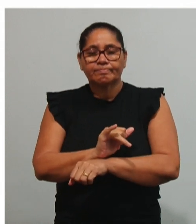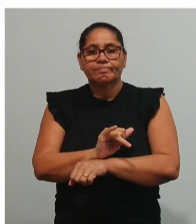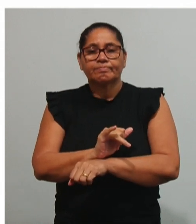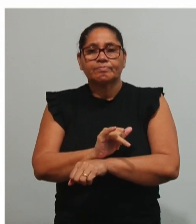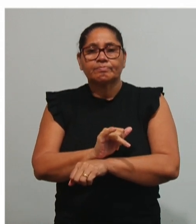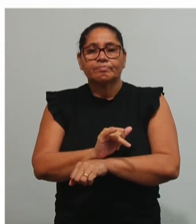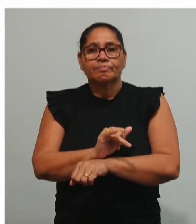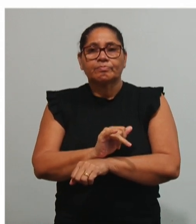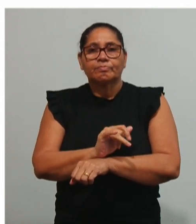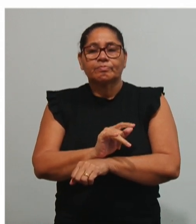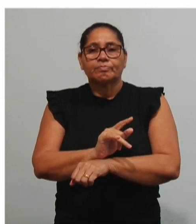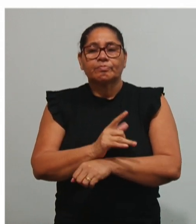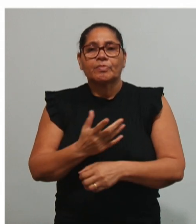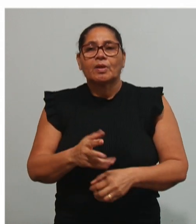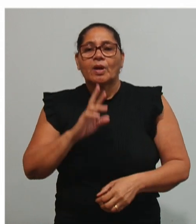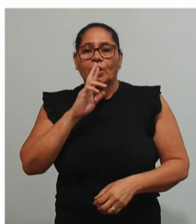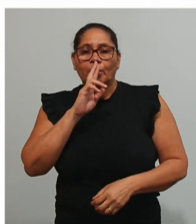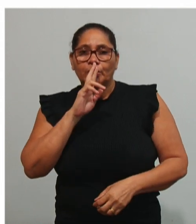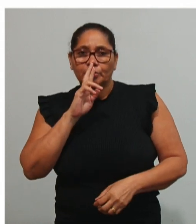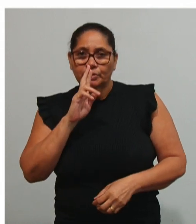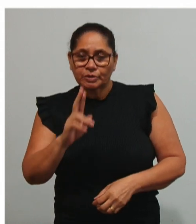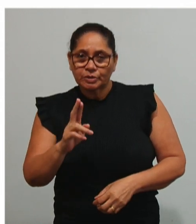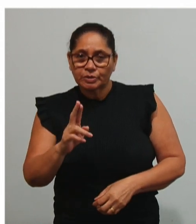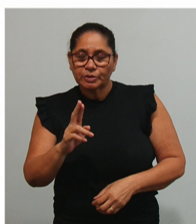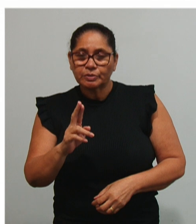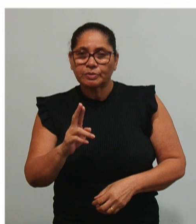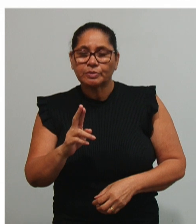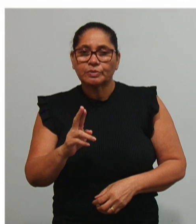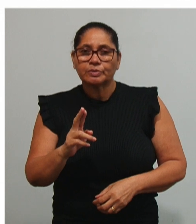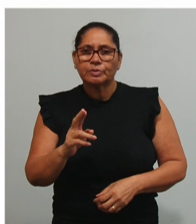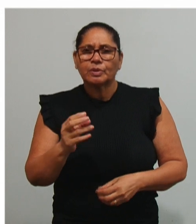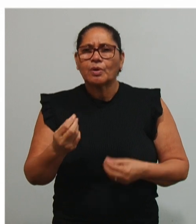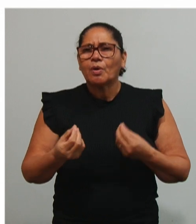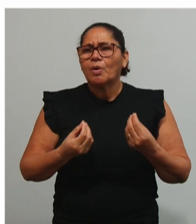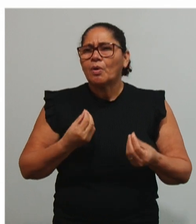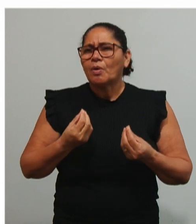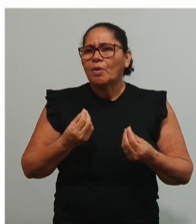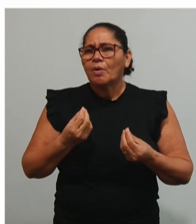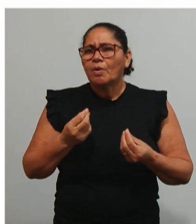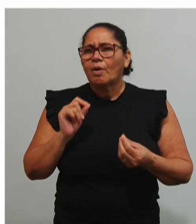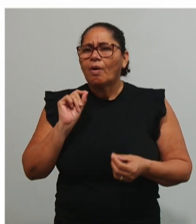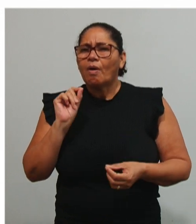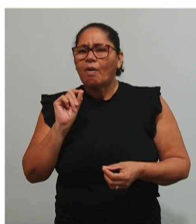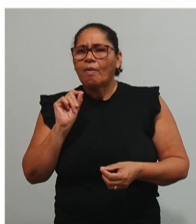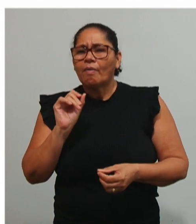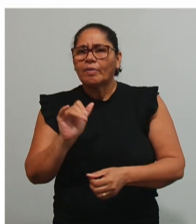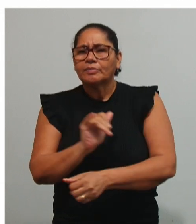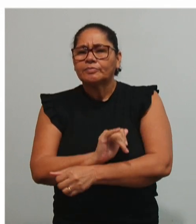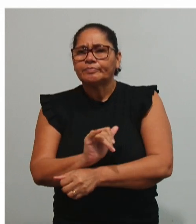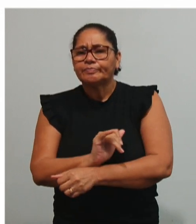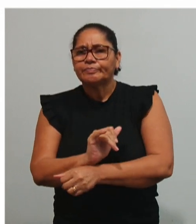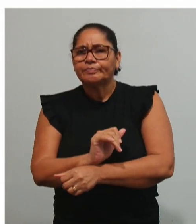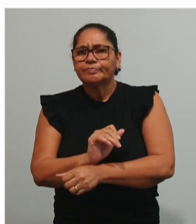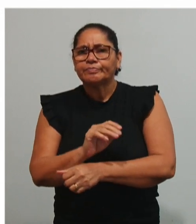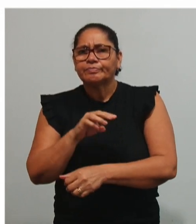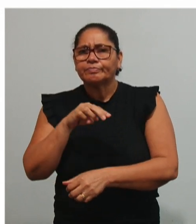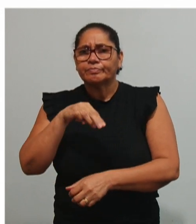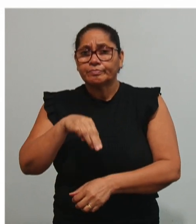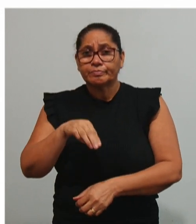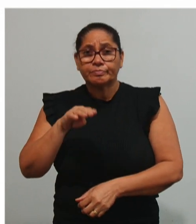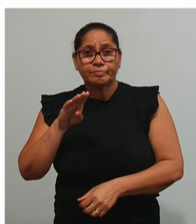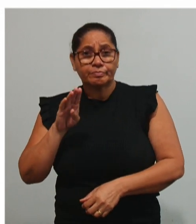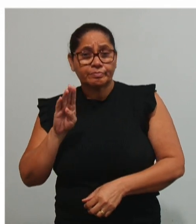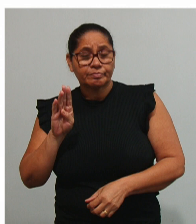aí, indo para a resposta sobre o que é estratégia, o autor traz inicialmente